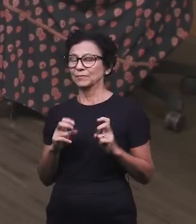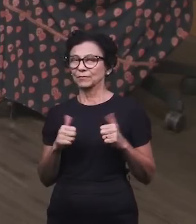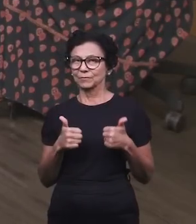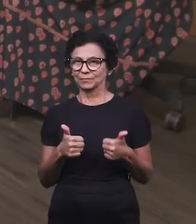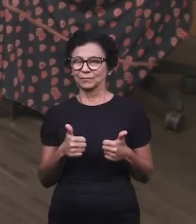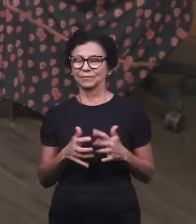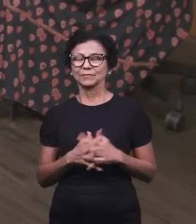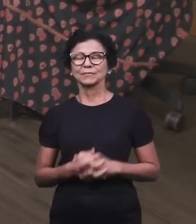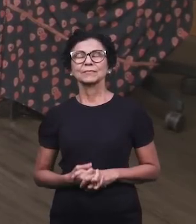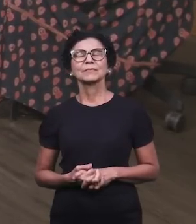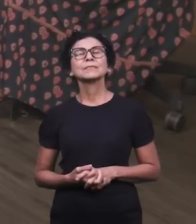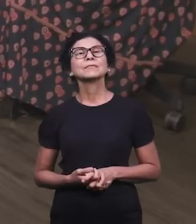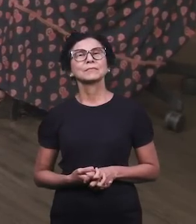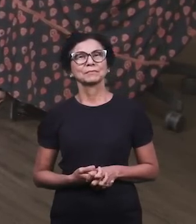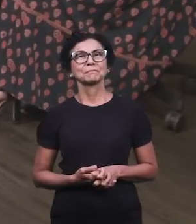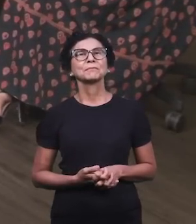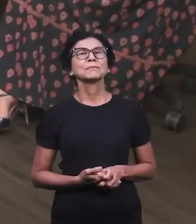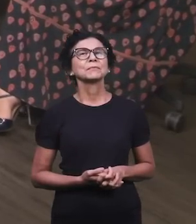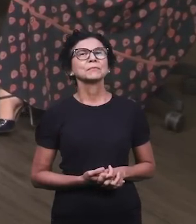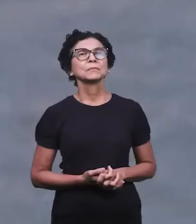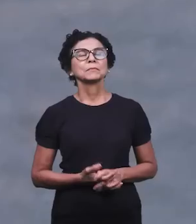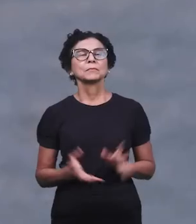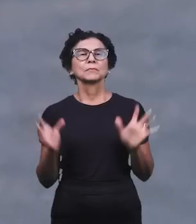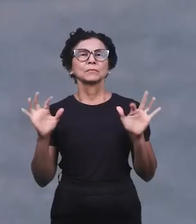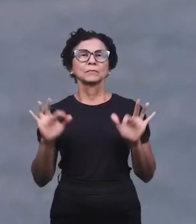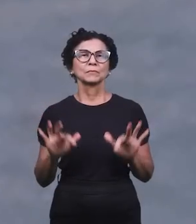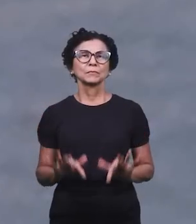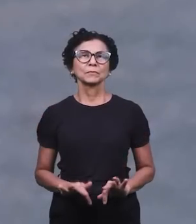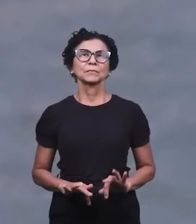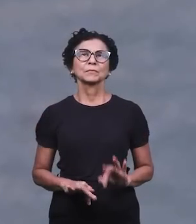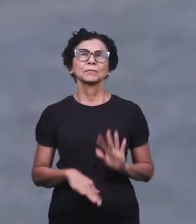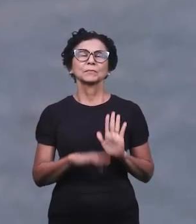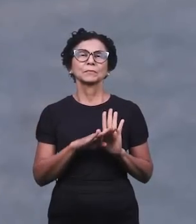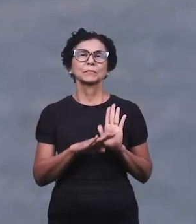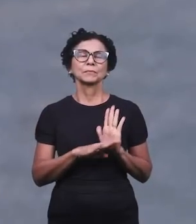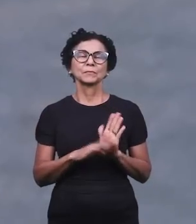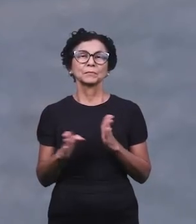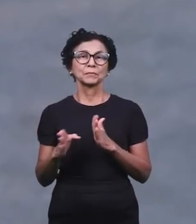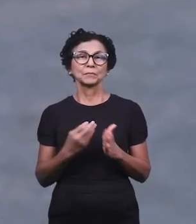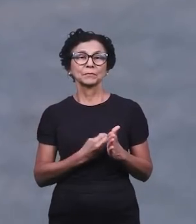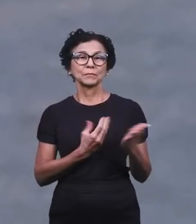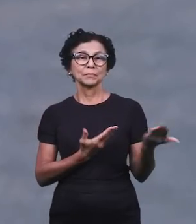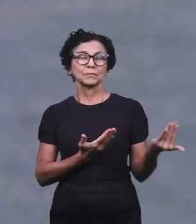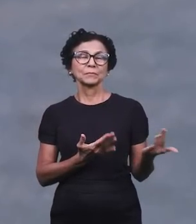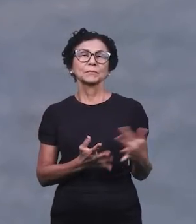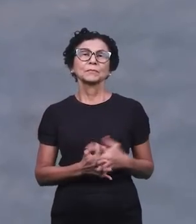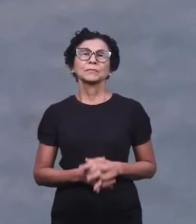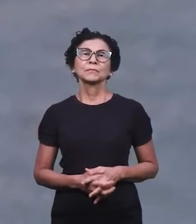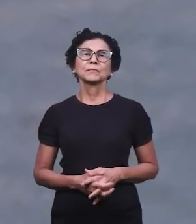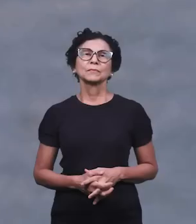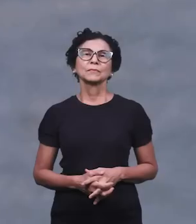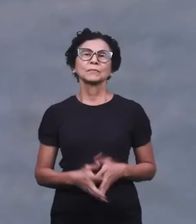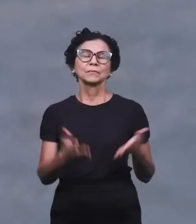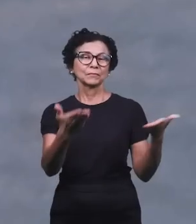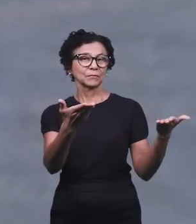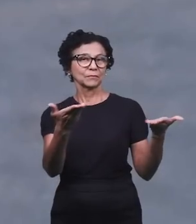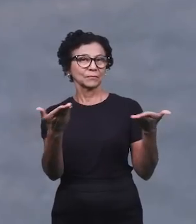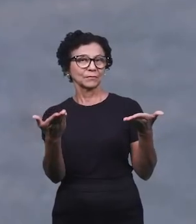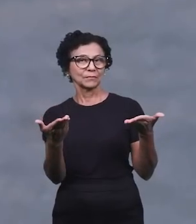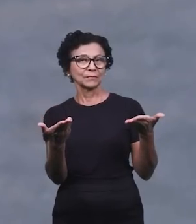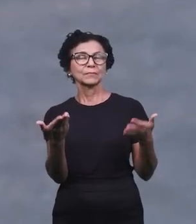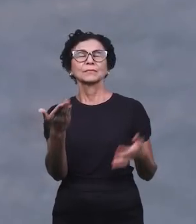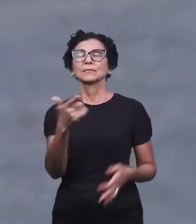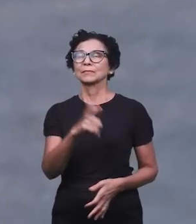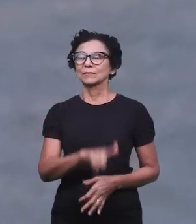bom? Amém. Bom, a gente chega então ao final de mais uma edição desse programa, Os Dias da Minha Mocidade, convidando você mais